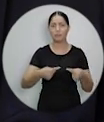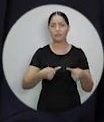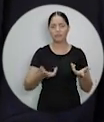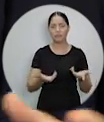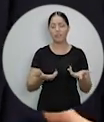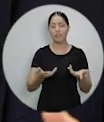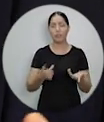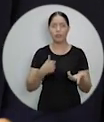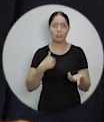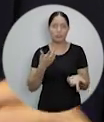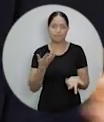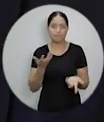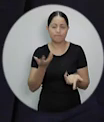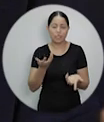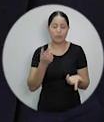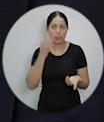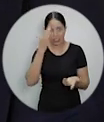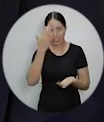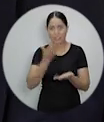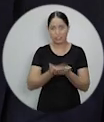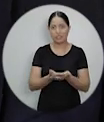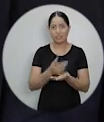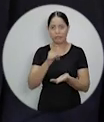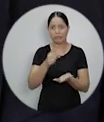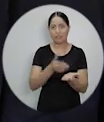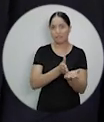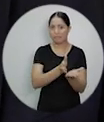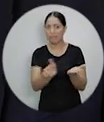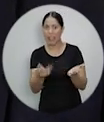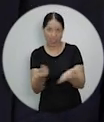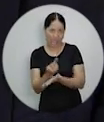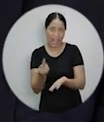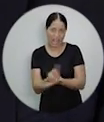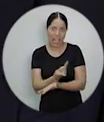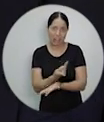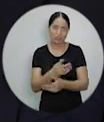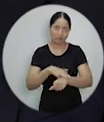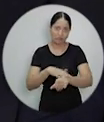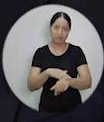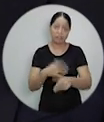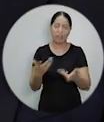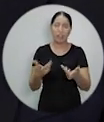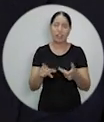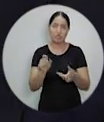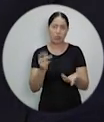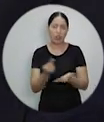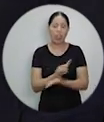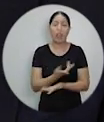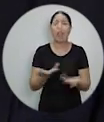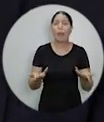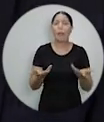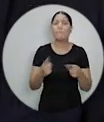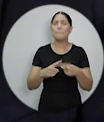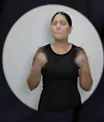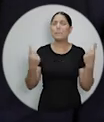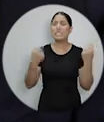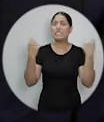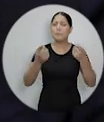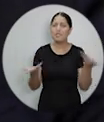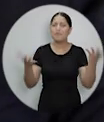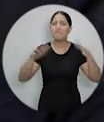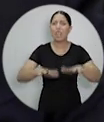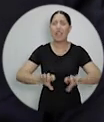candidaturas, o que, ao nosso sentir, é um caminho equivocado. Na verdade, o que se deve implementar, e